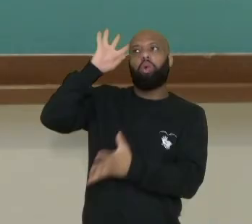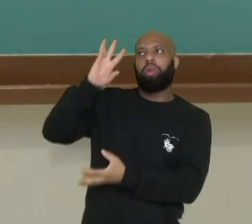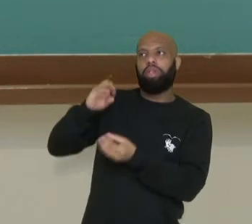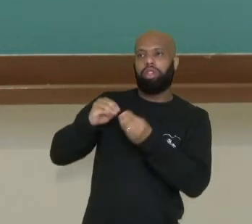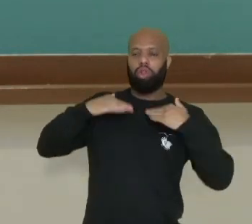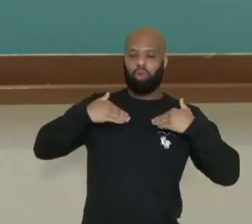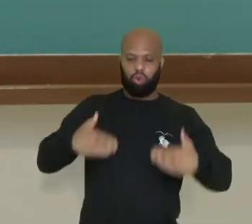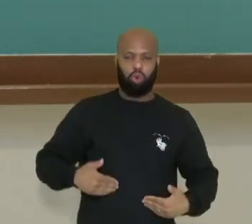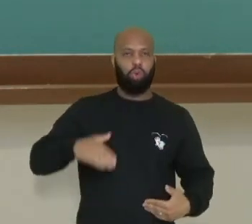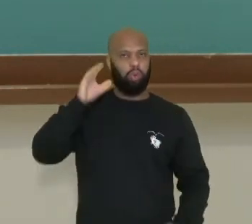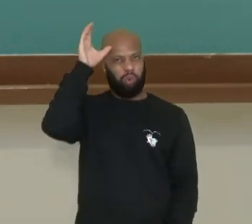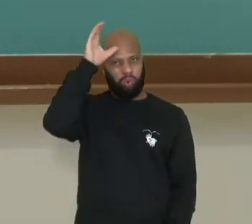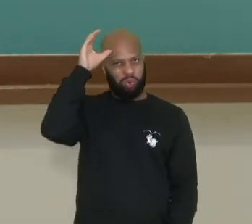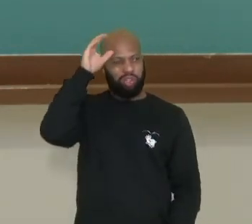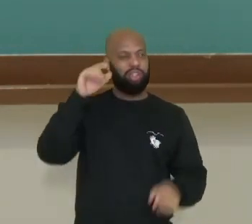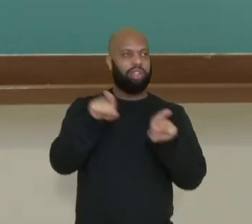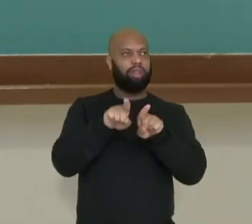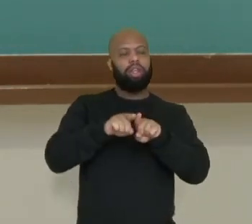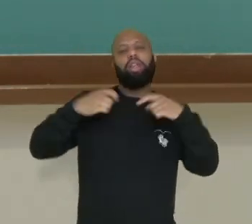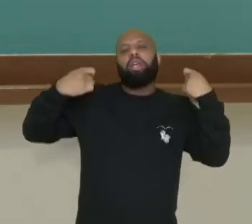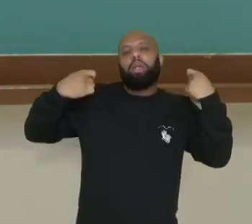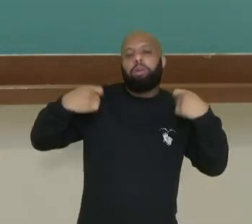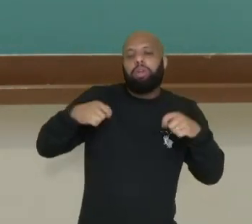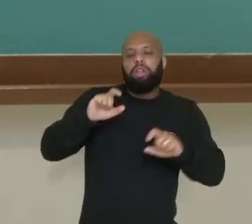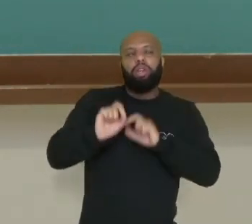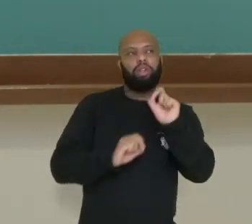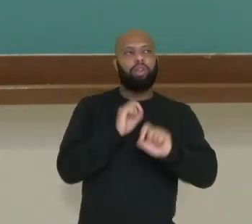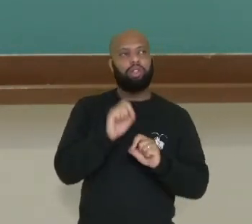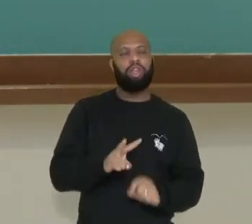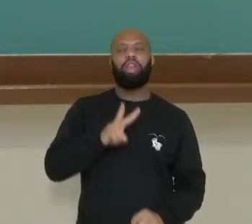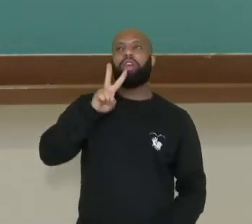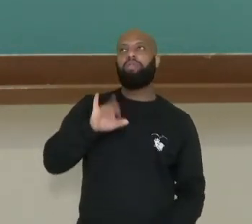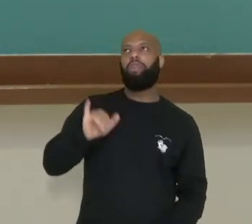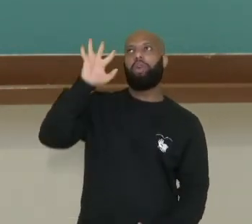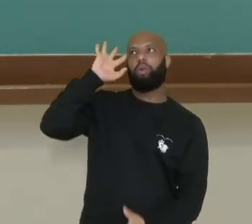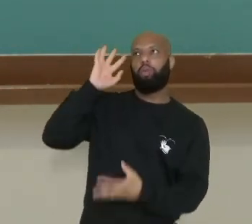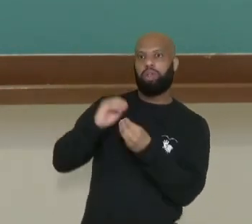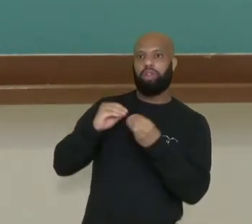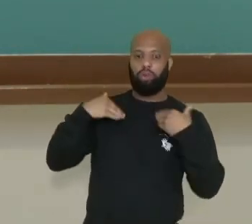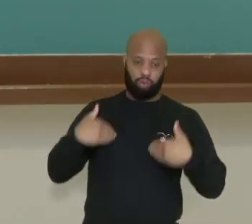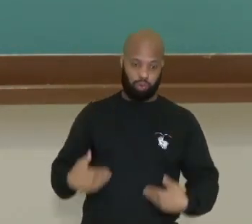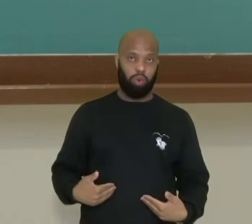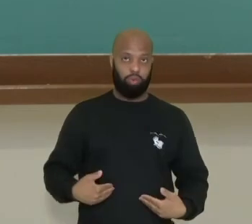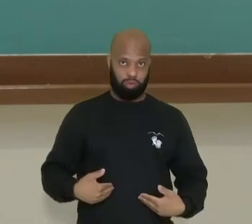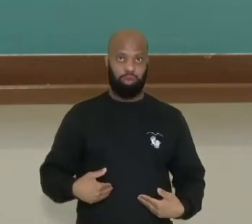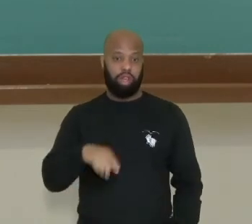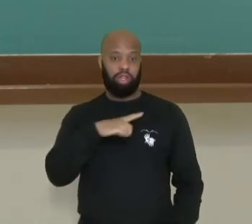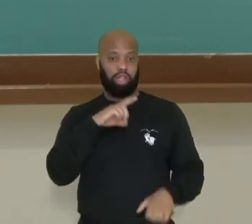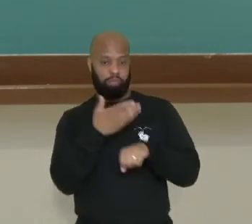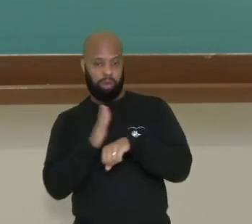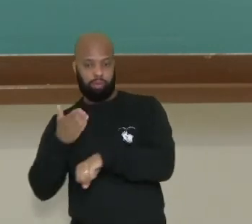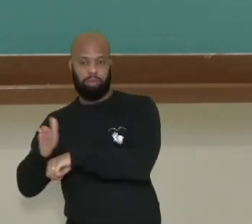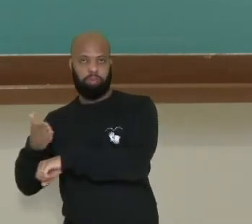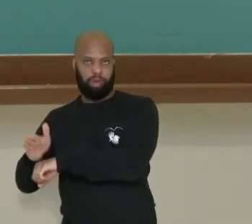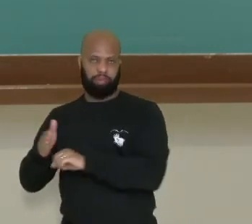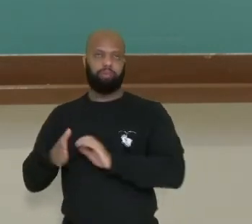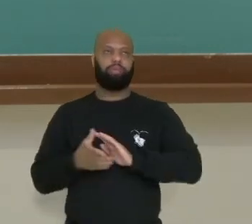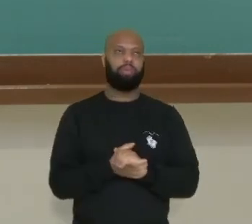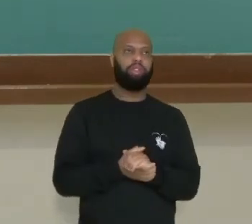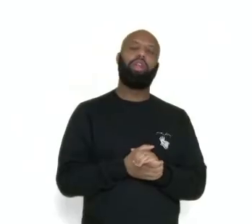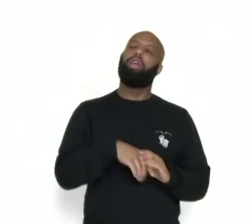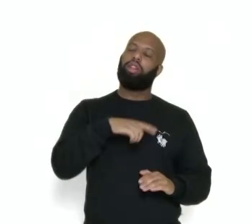de um corpo consciente então a necessidade de se entender aquele corpo que está praticando